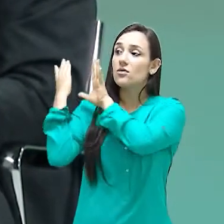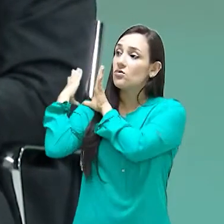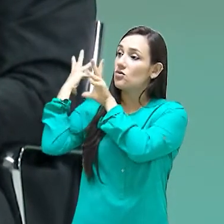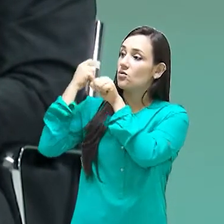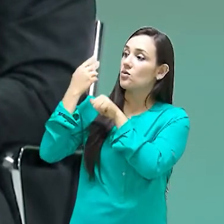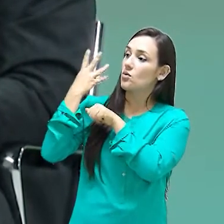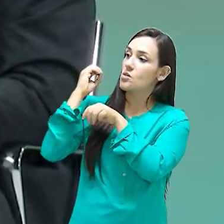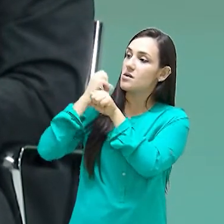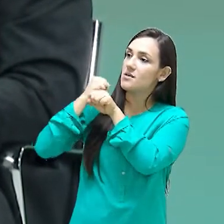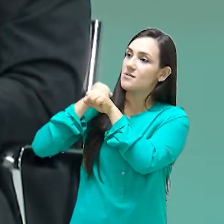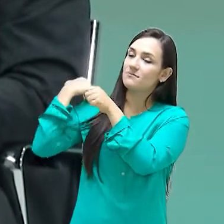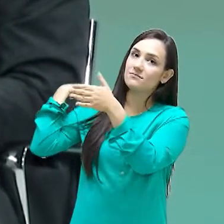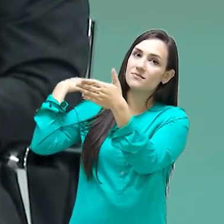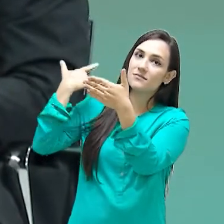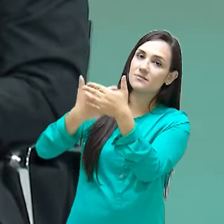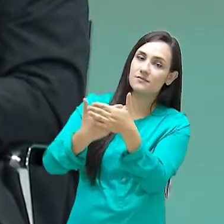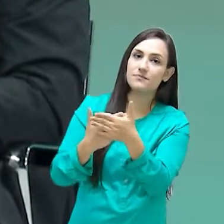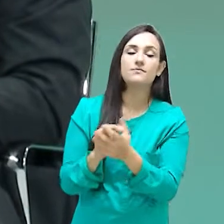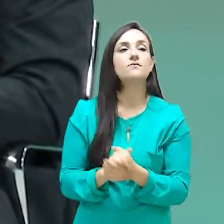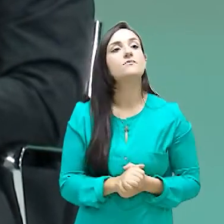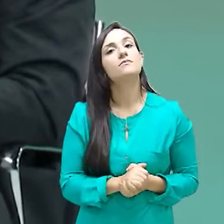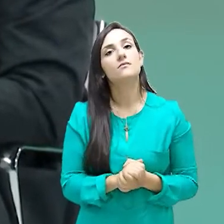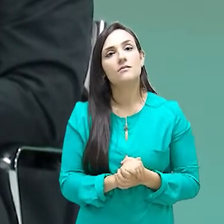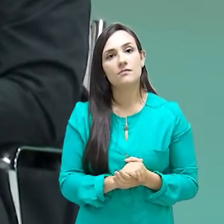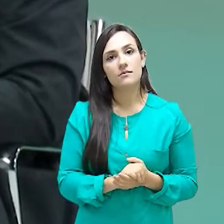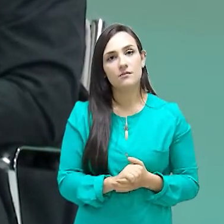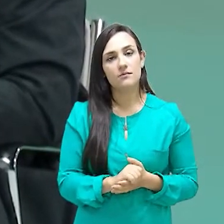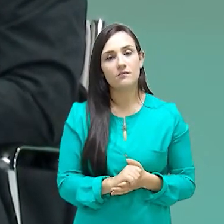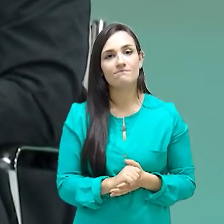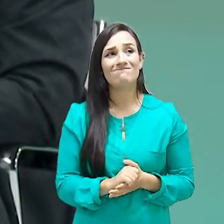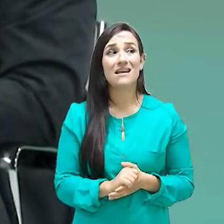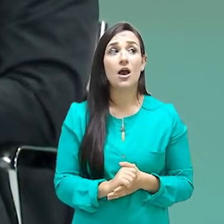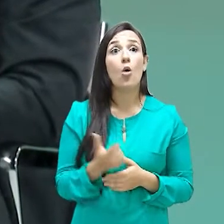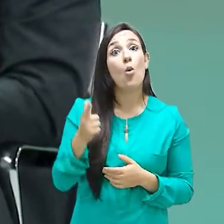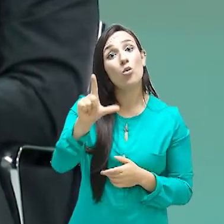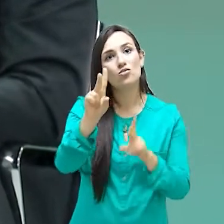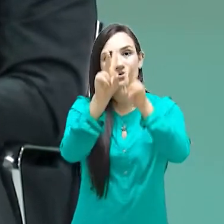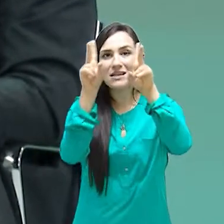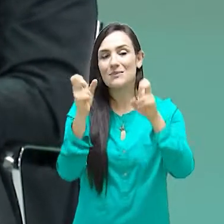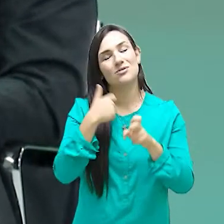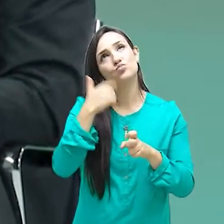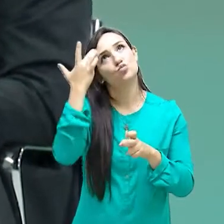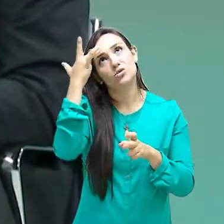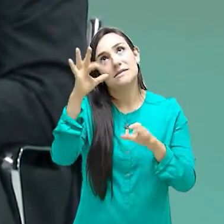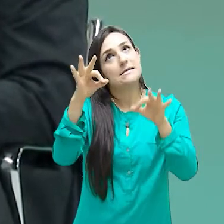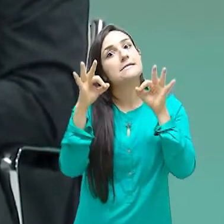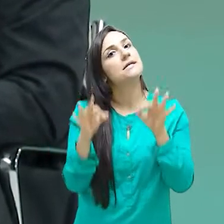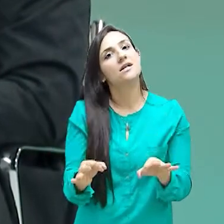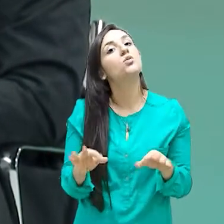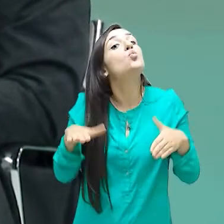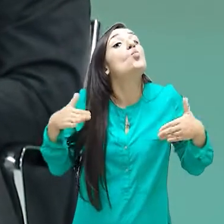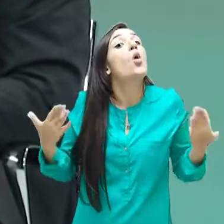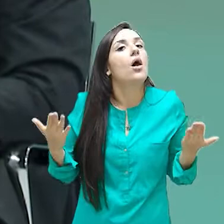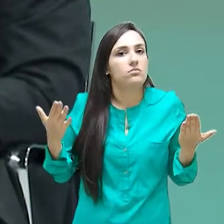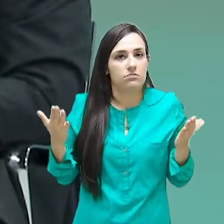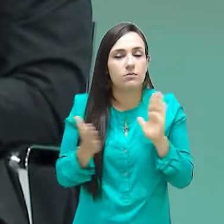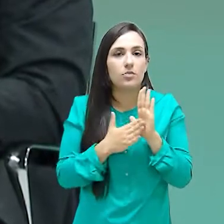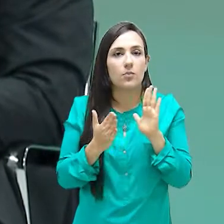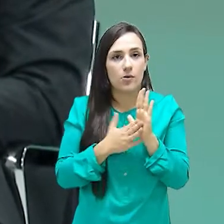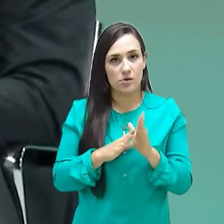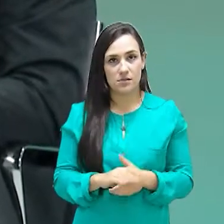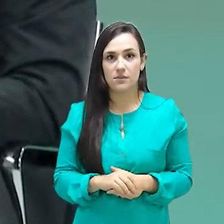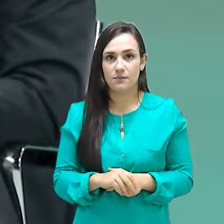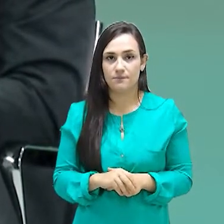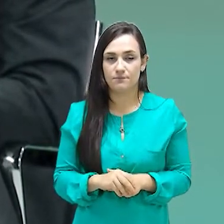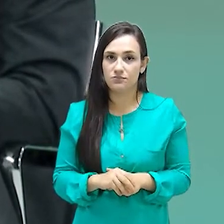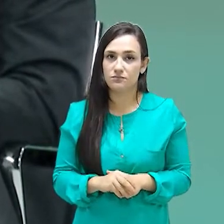Sobre próximos temas, a gente não tem uma confirmação ainda de qual vai ser a próxima matéria. A gente